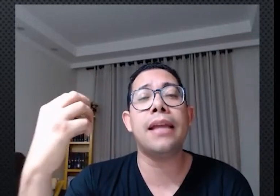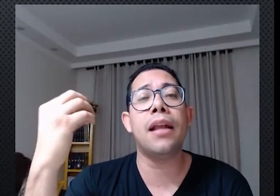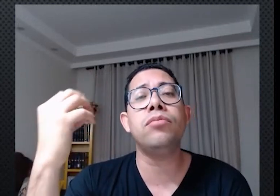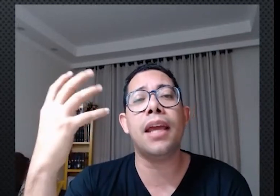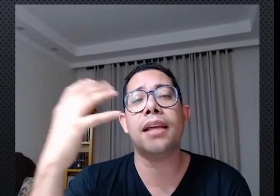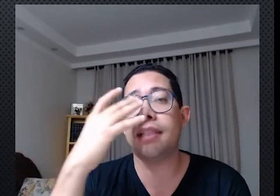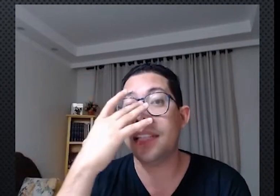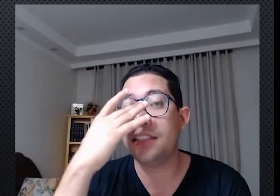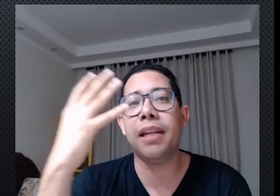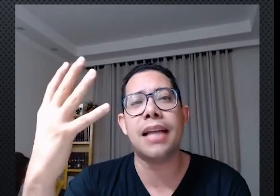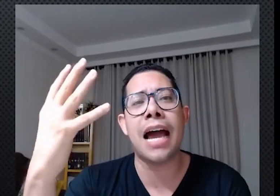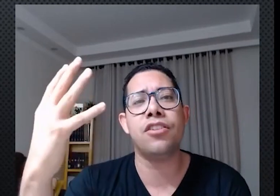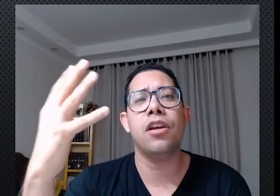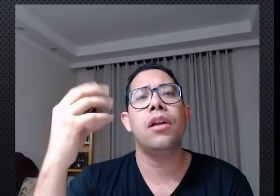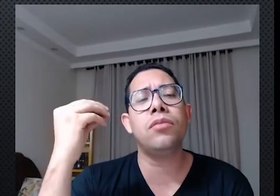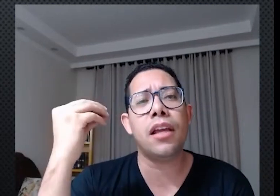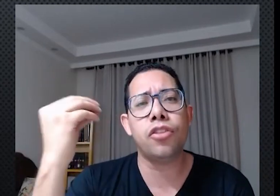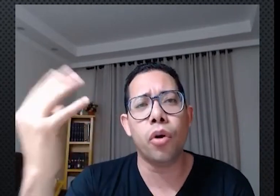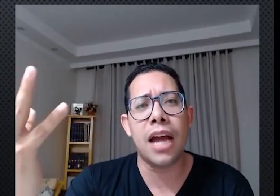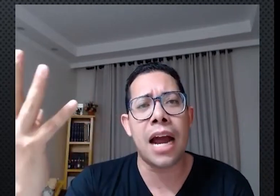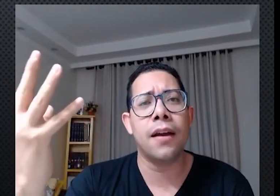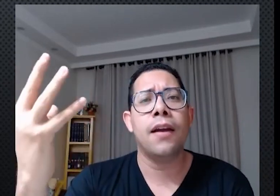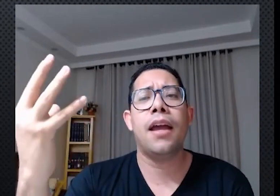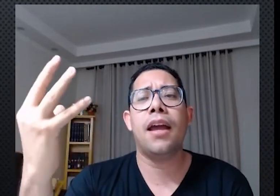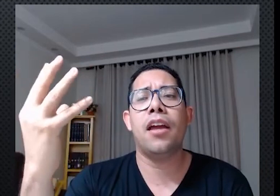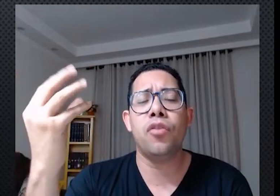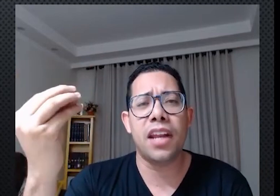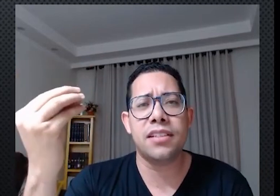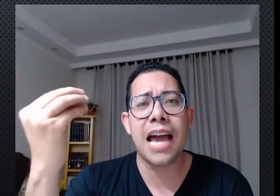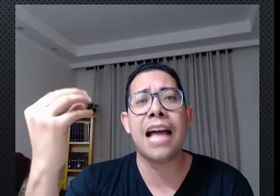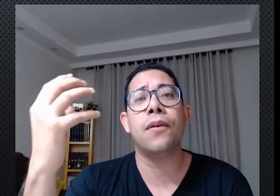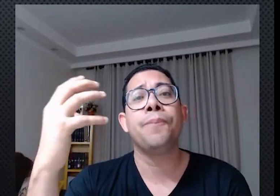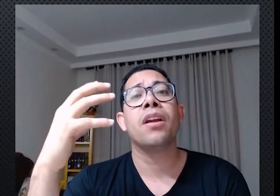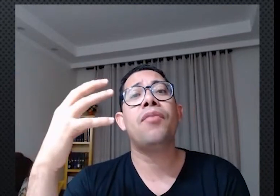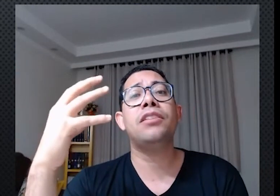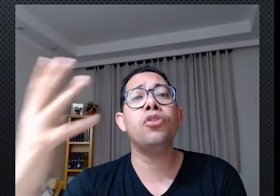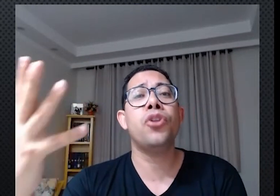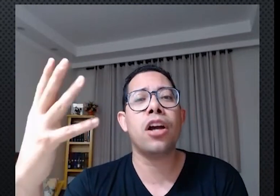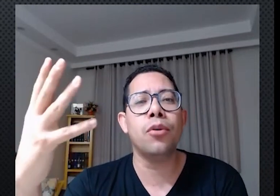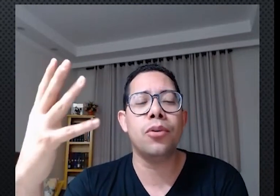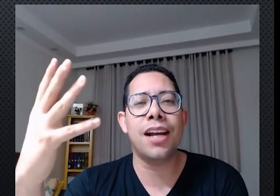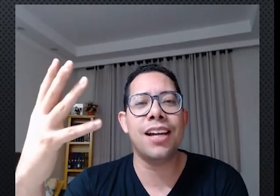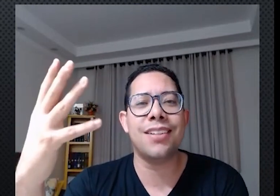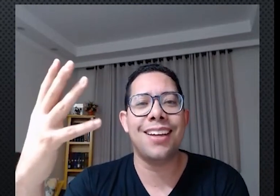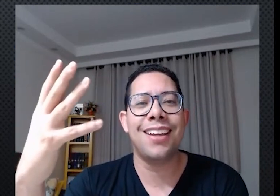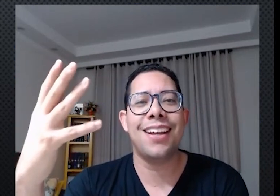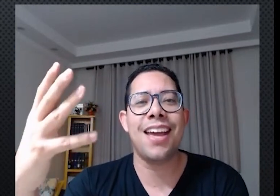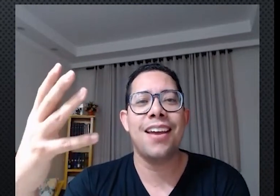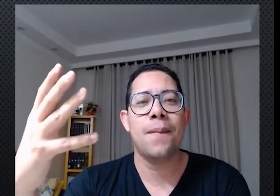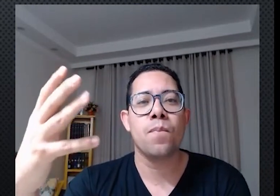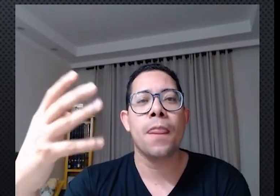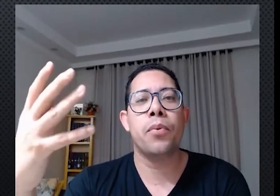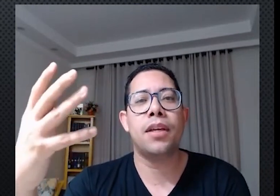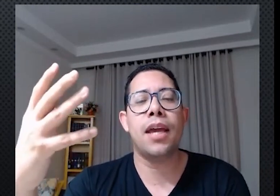Que ainda não tem essa sensibilidade, não tem esse olhar diferenciado, vai ser um choque muito grande,